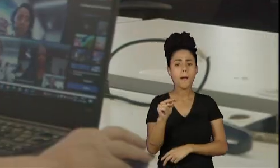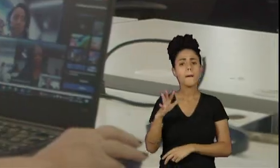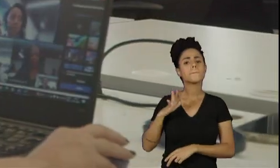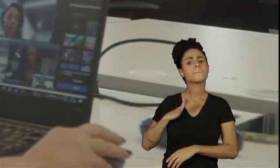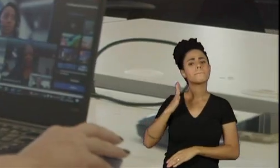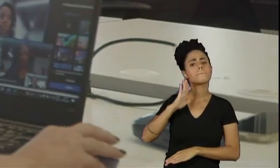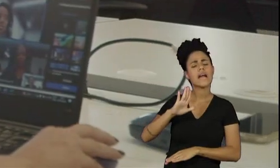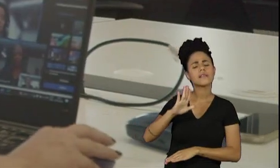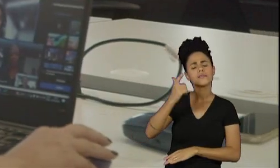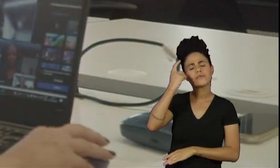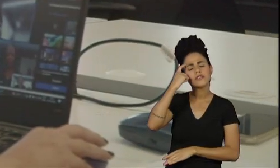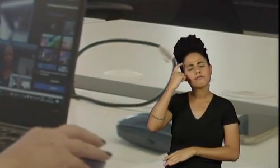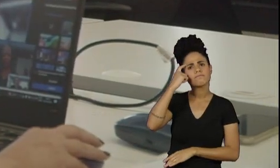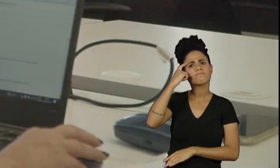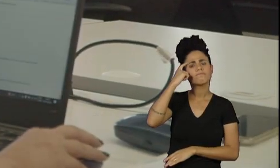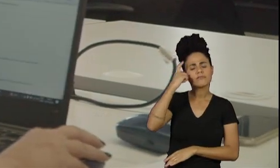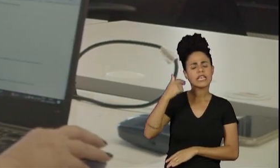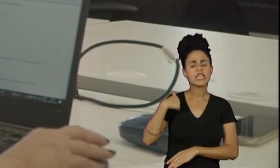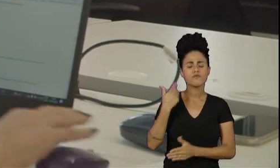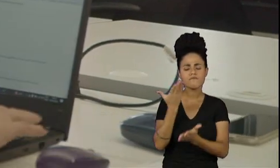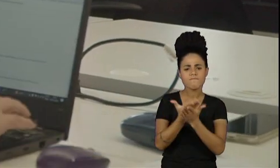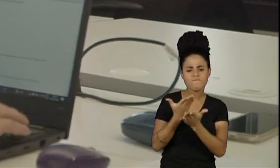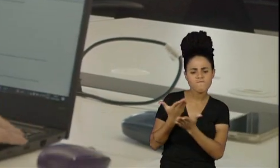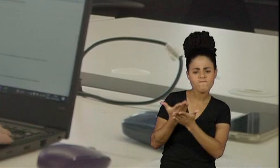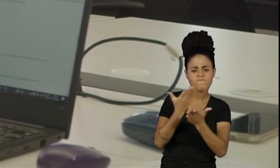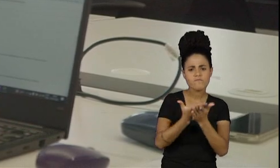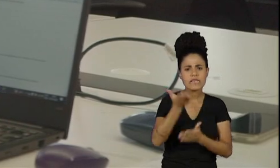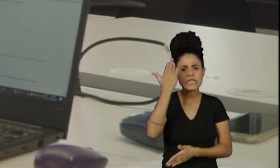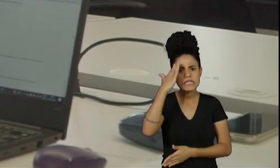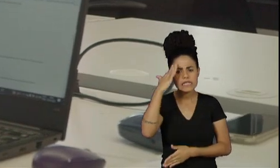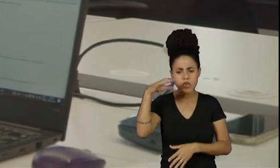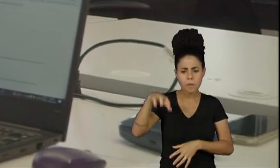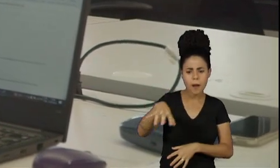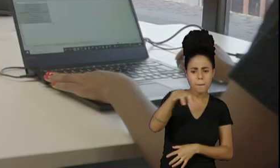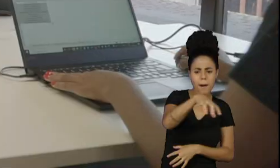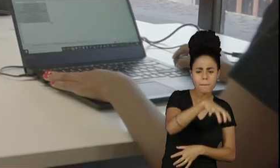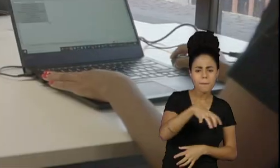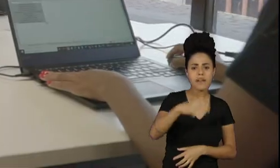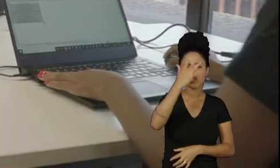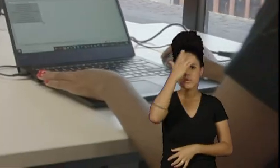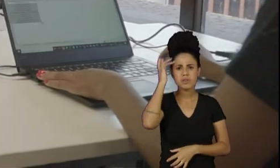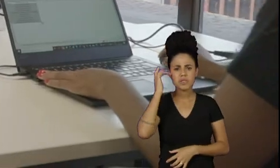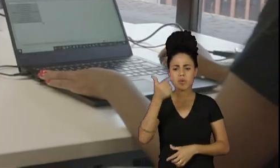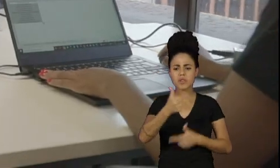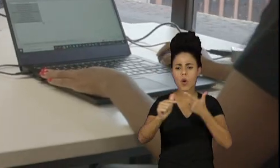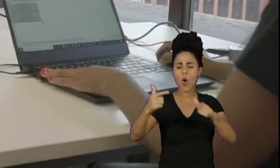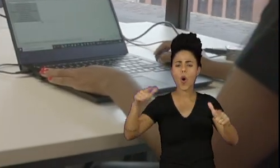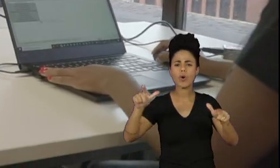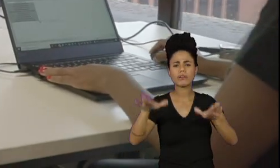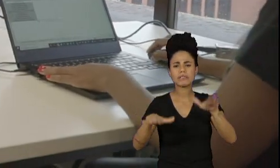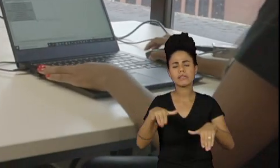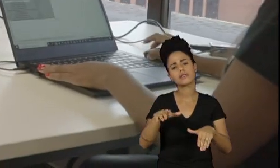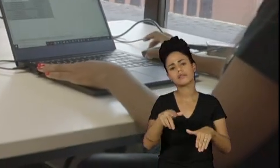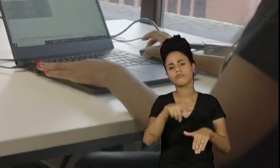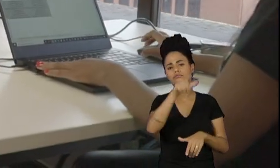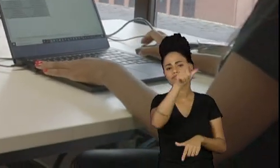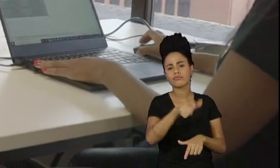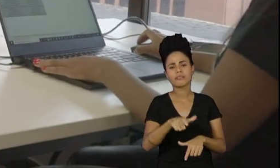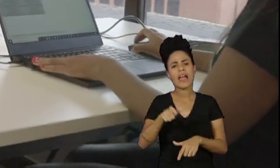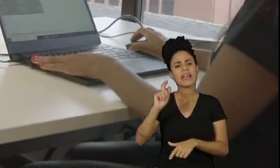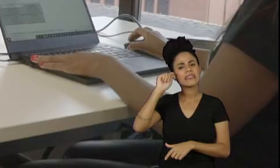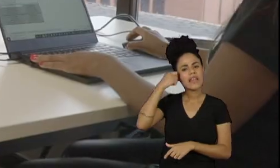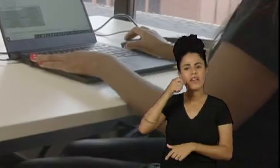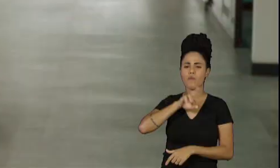tem um espaço composto por pessoas não negras, não necessariamente elas sabem o que